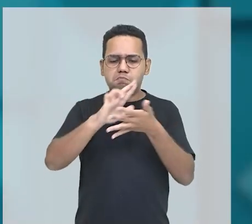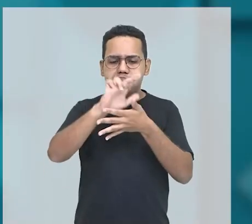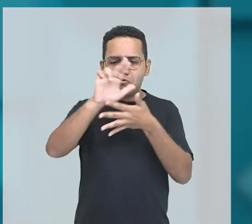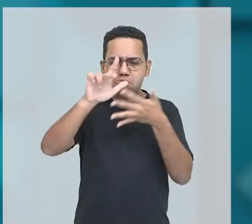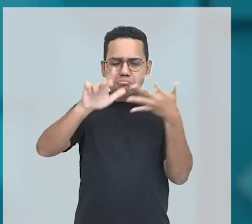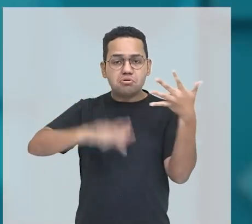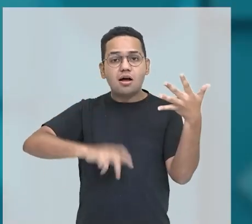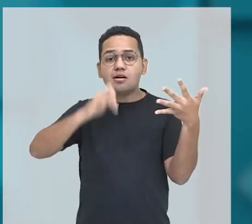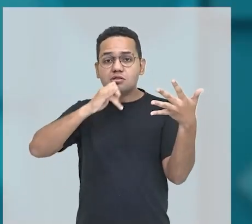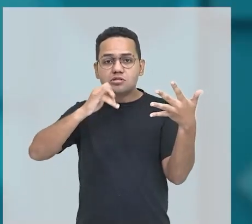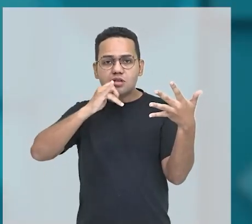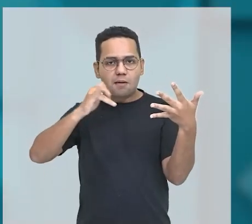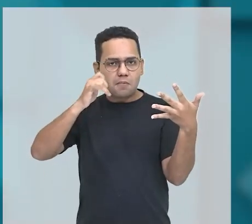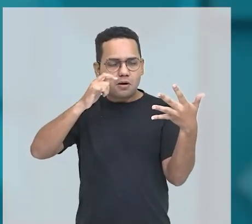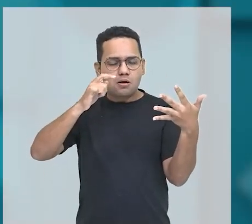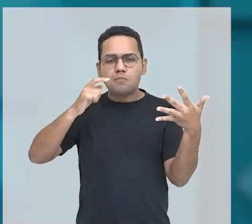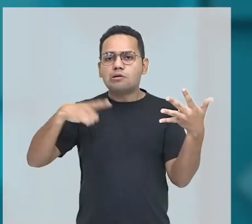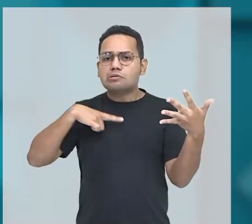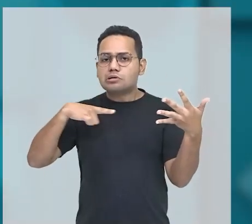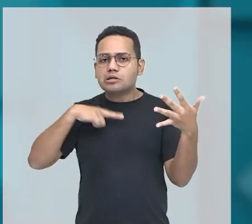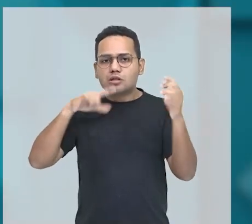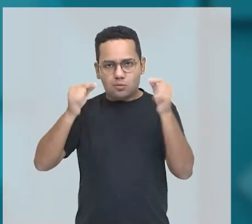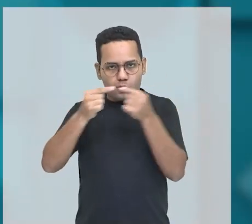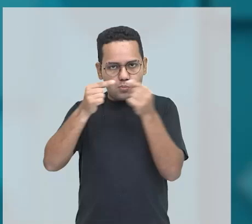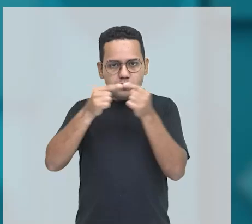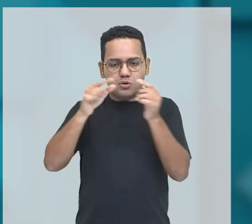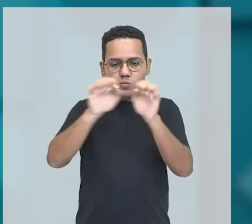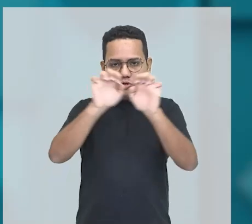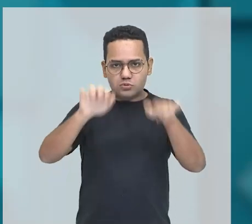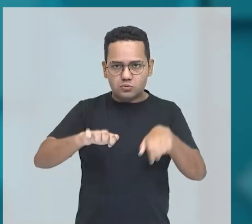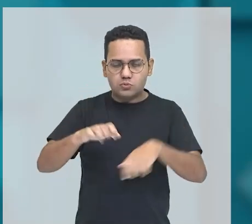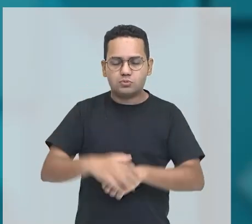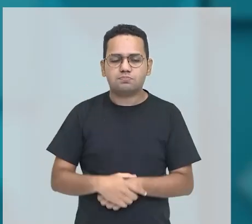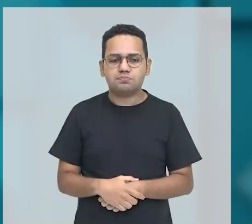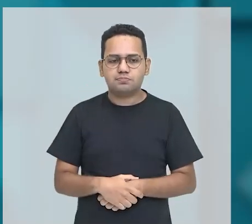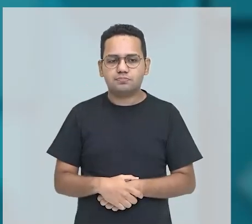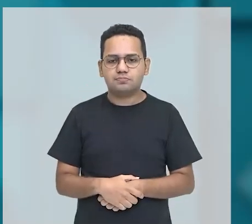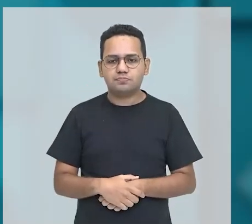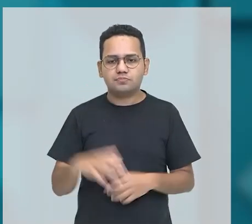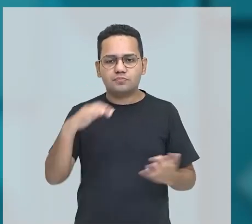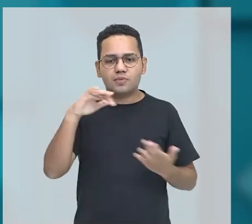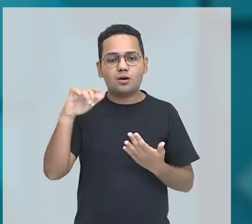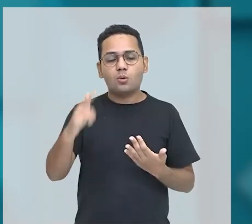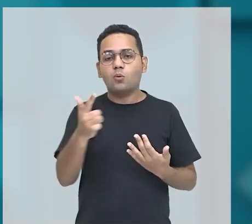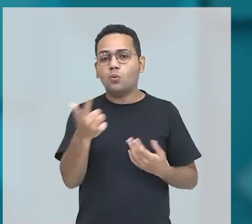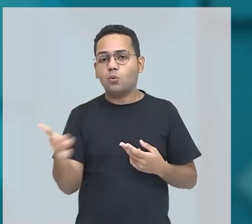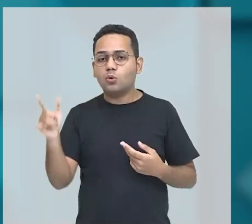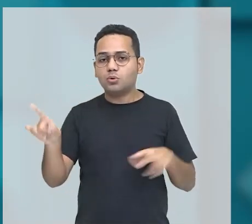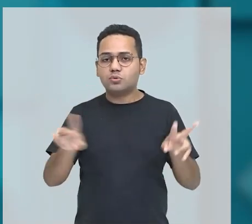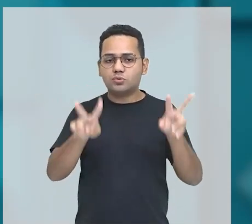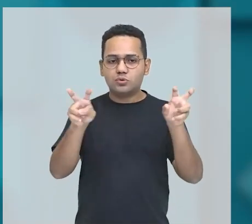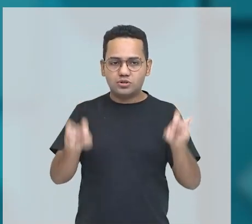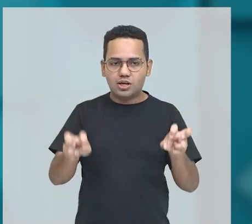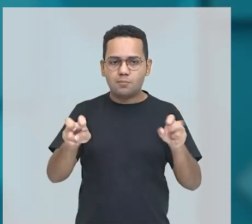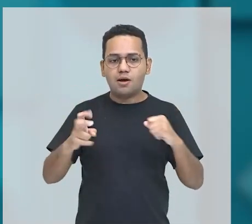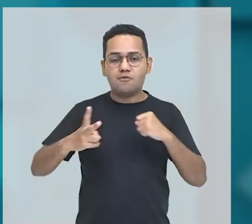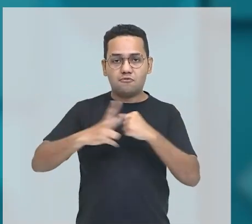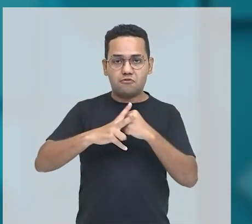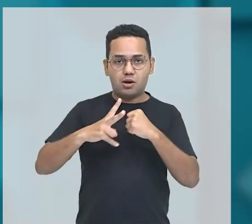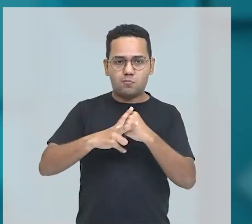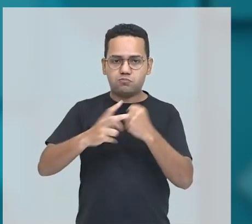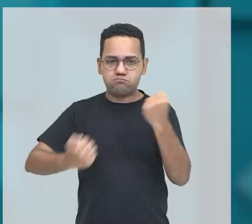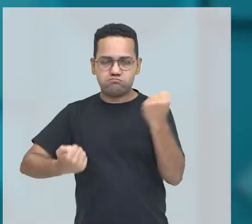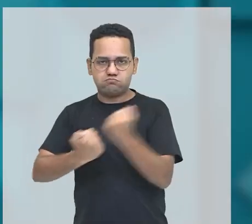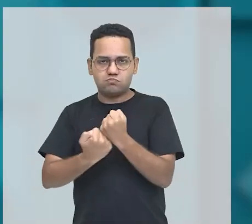trazem essa estrutura da condicional do tipo 2. Agora, nós vamos nos ater aos verbos modais. Lembrem-se que